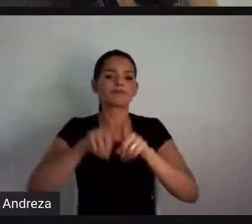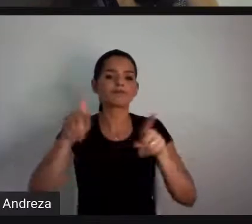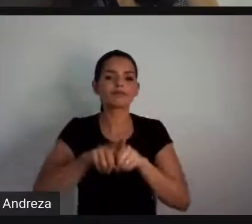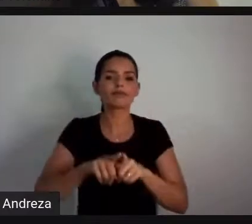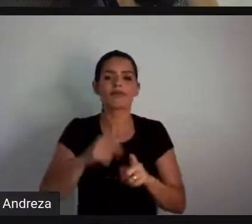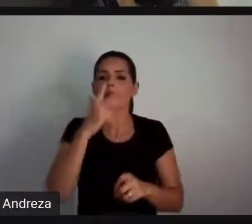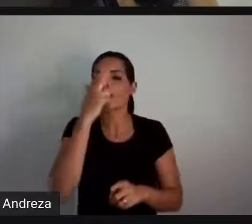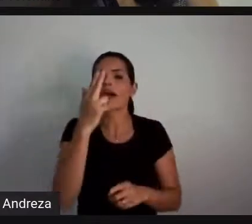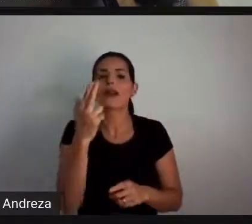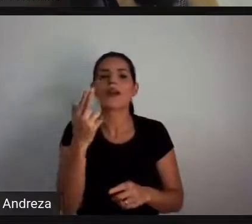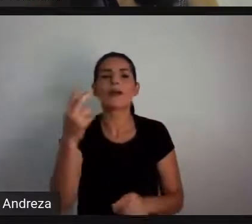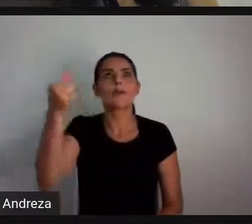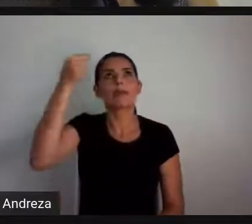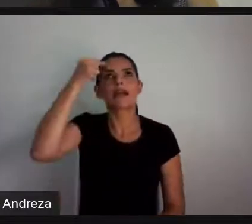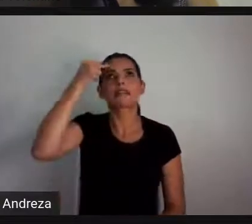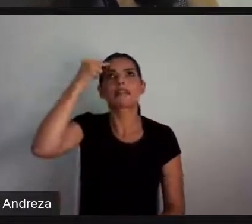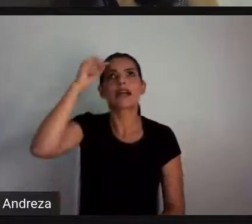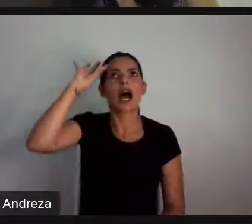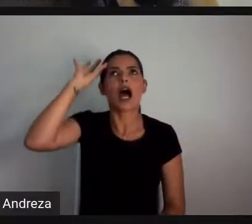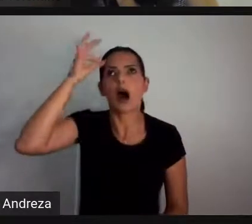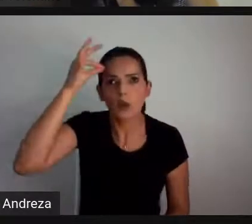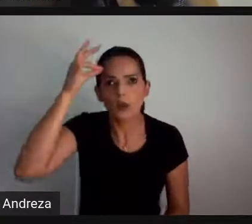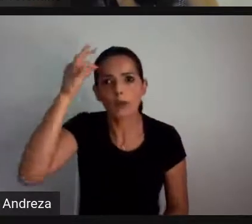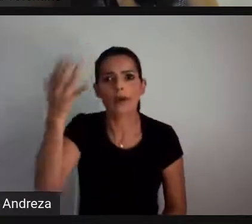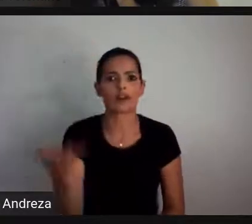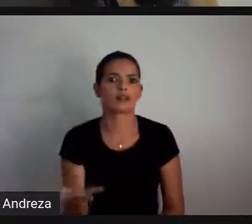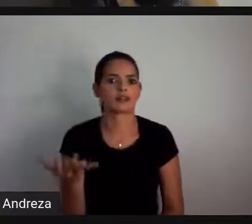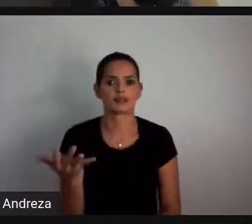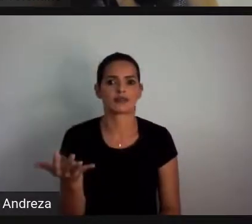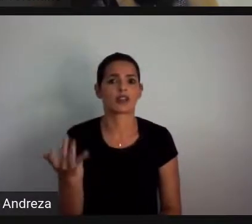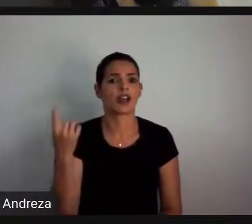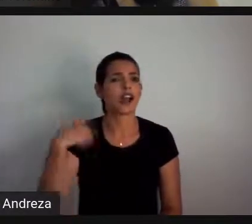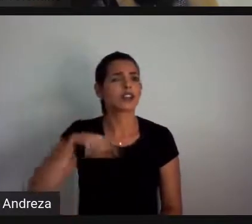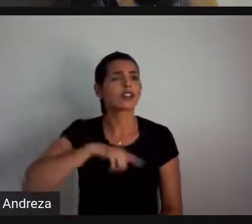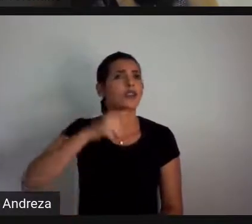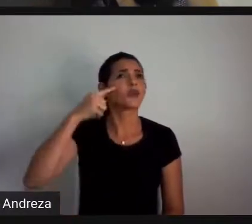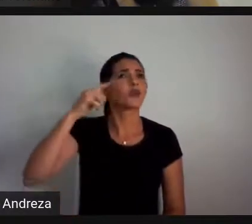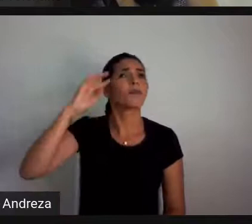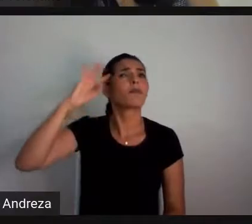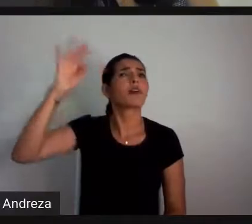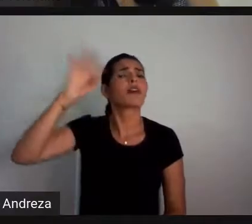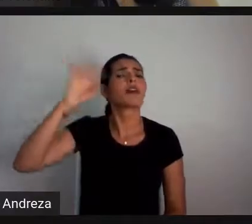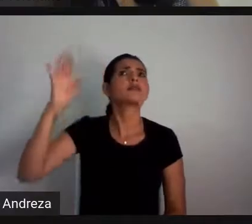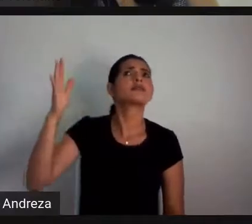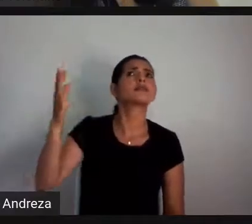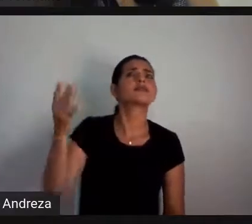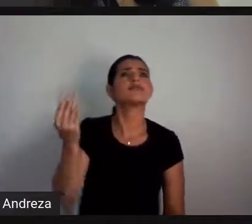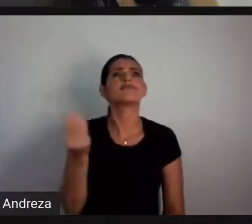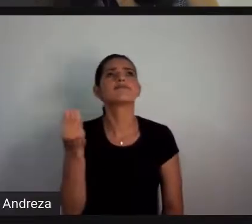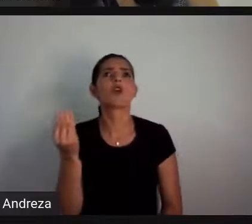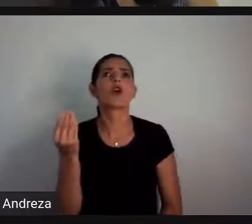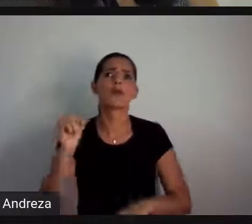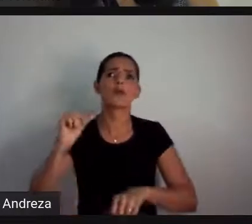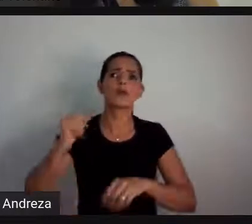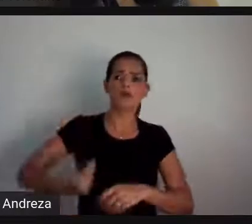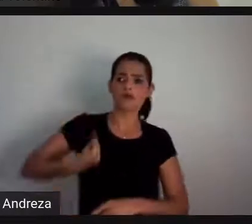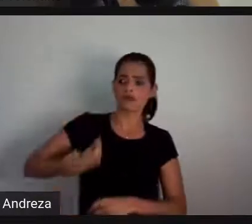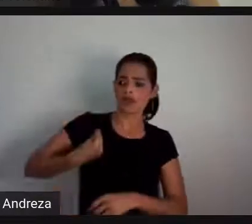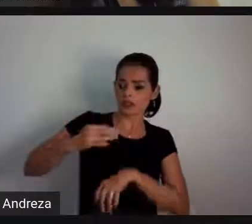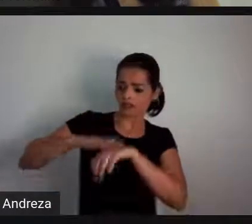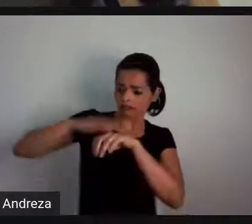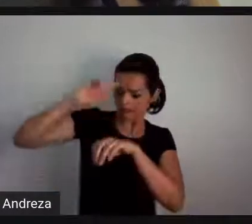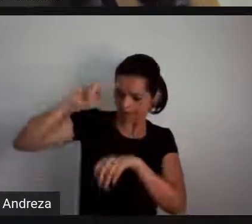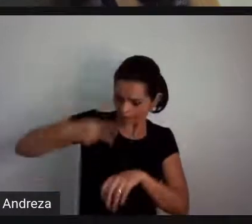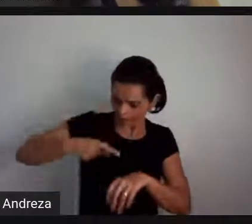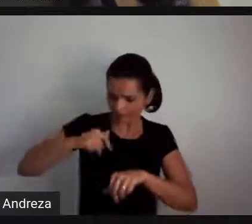nossa forma de pensar, né? Ou melhor, a gente tem deixado de refletir sobre a própria vida. Às vezes, nessa